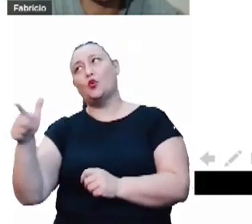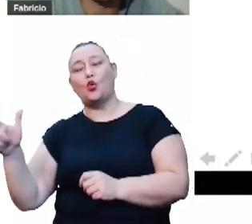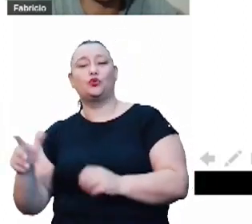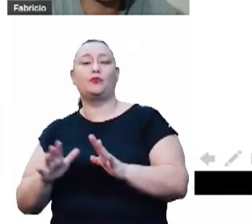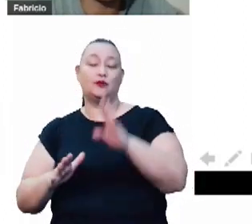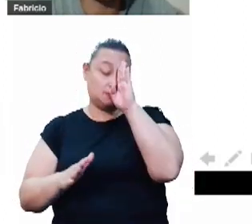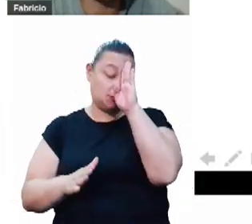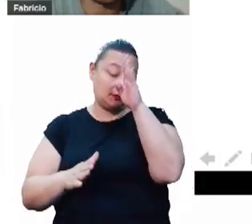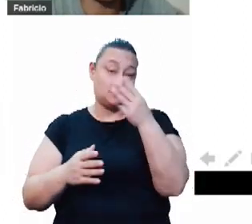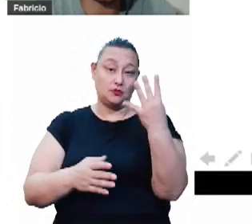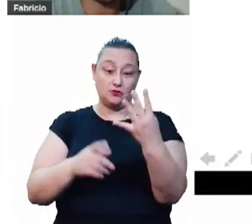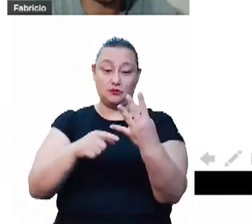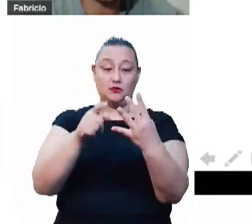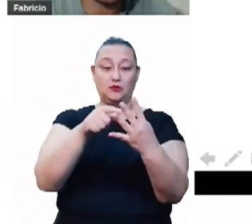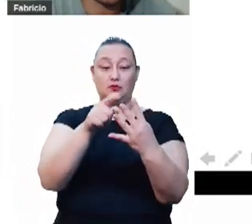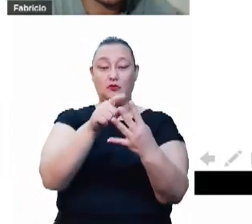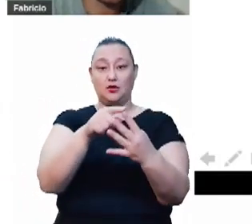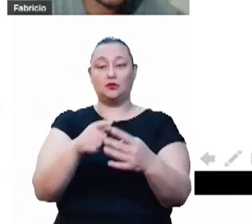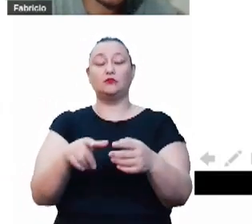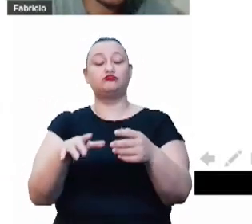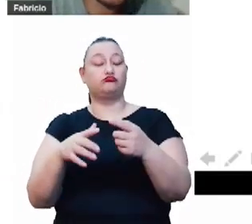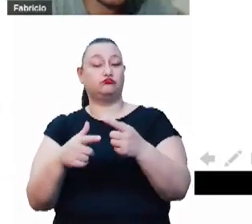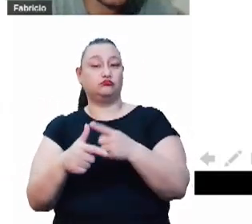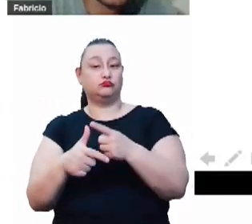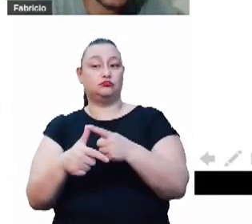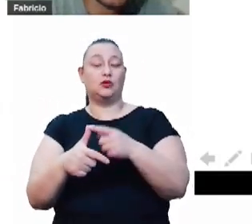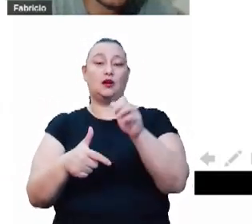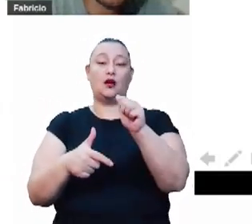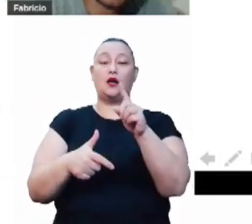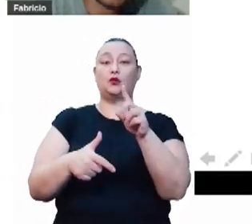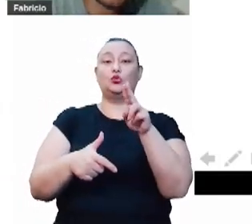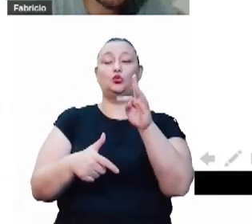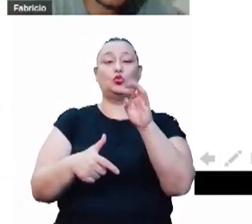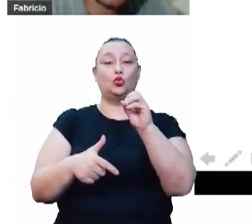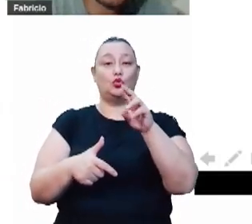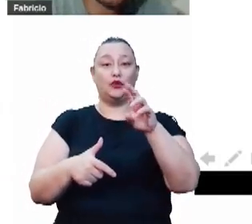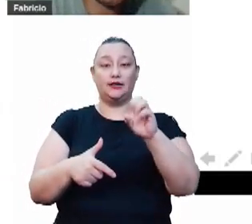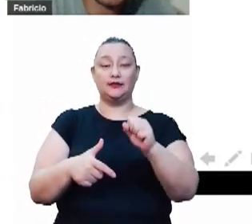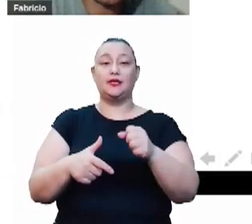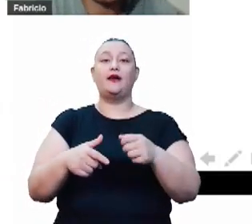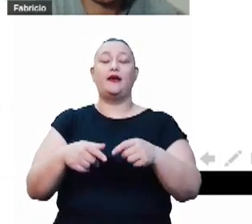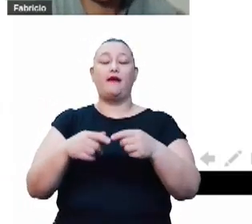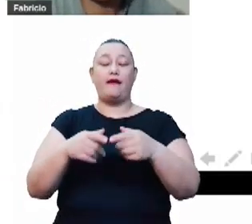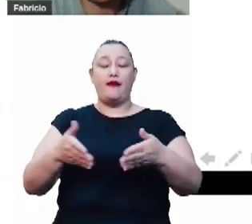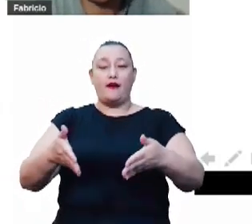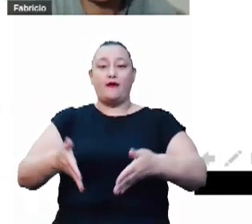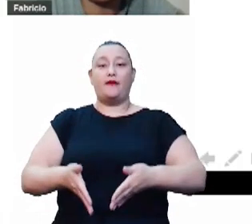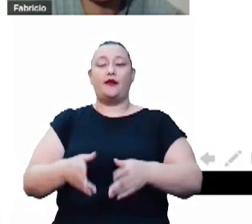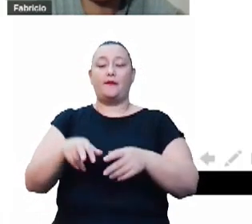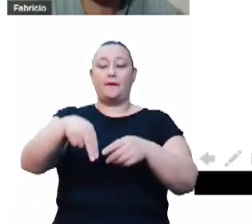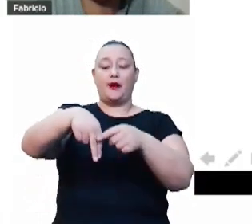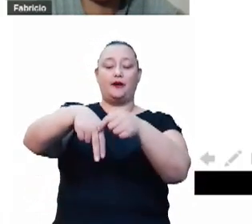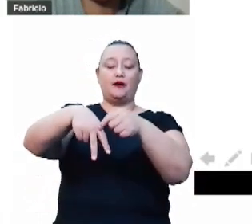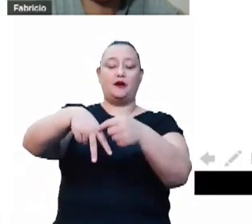são os principais. Então, é o dos adutores. Os adutores, essa região aqui da virilha, que fecha a perna, tá? Os